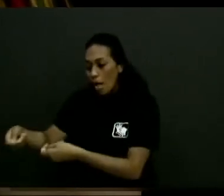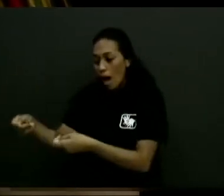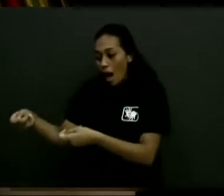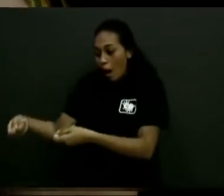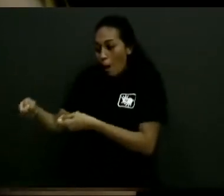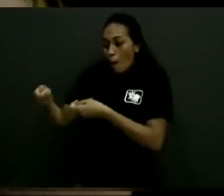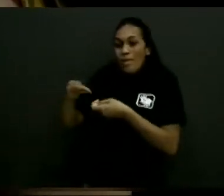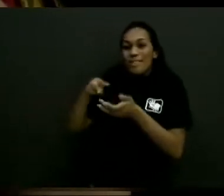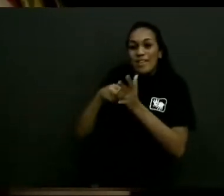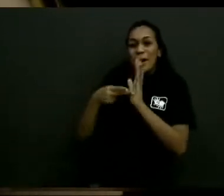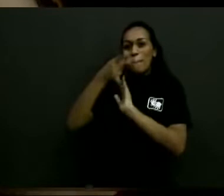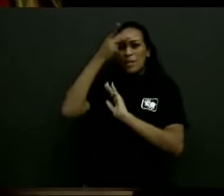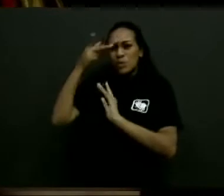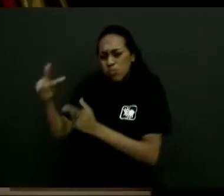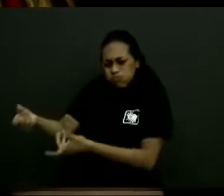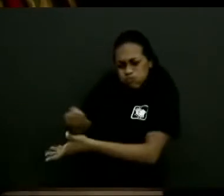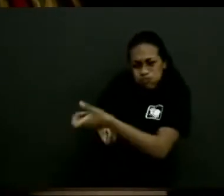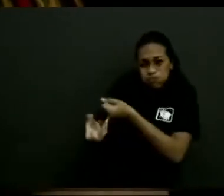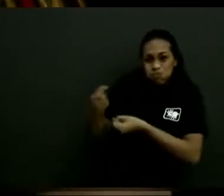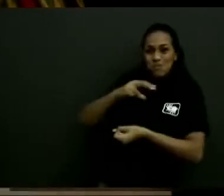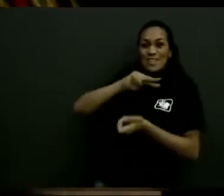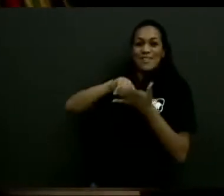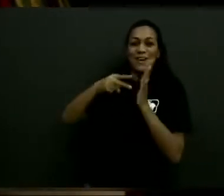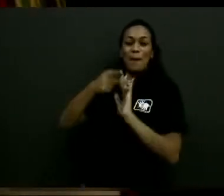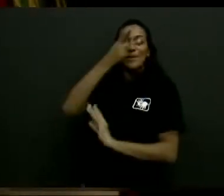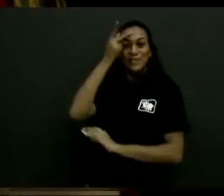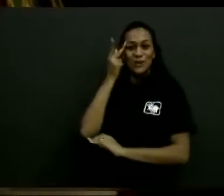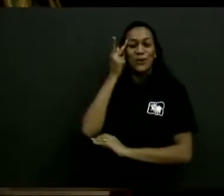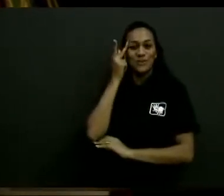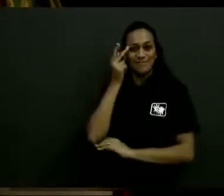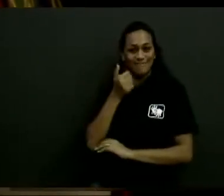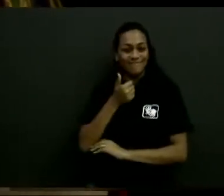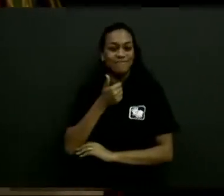Eu tô vendo. O mar está esperando por você.